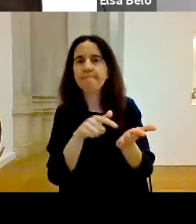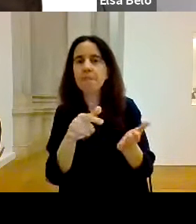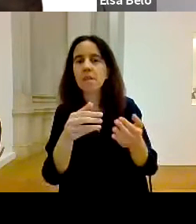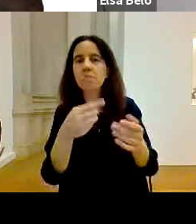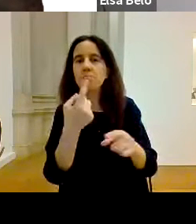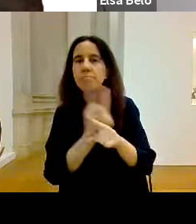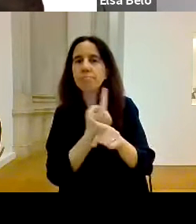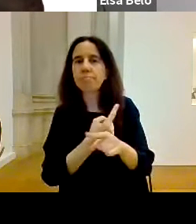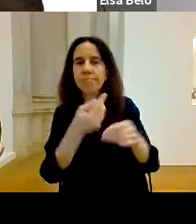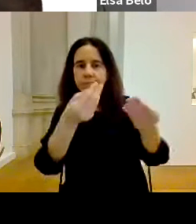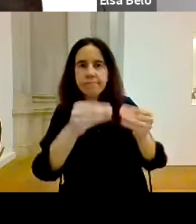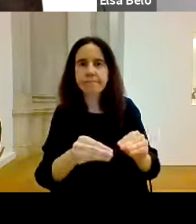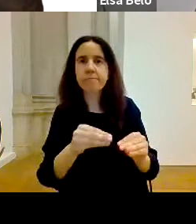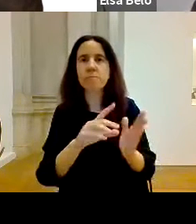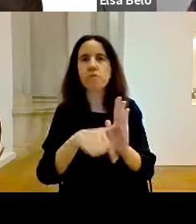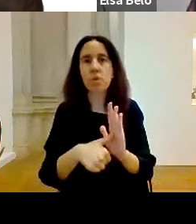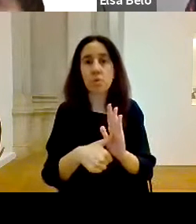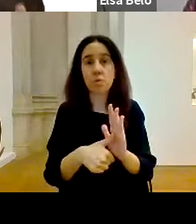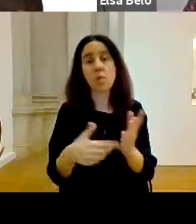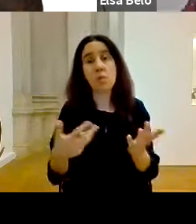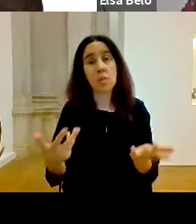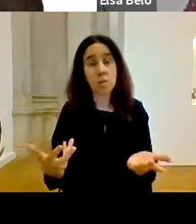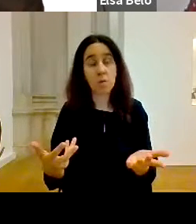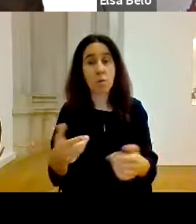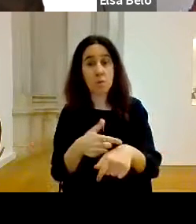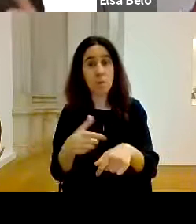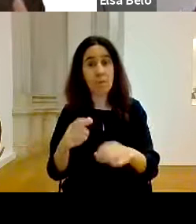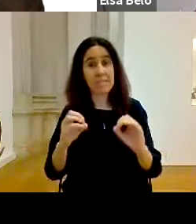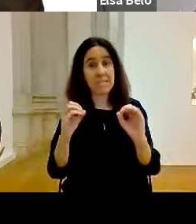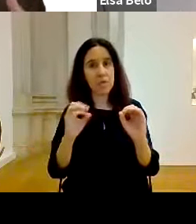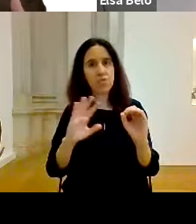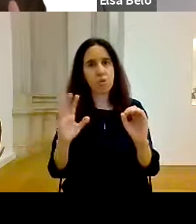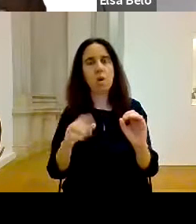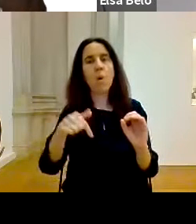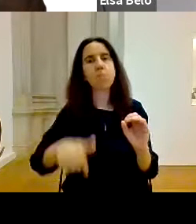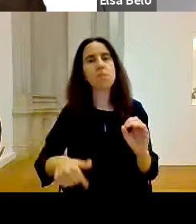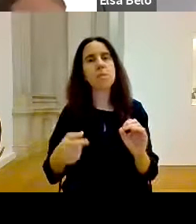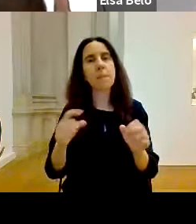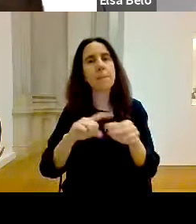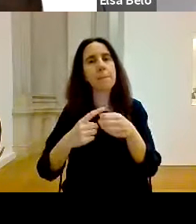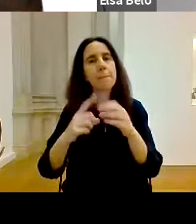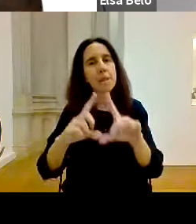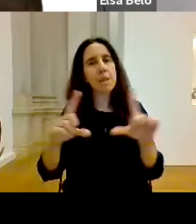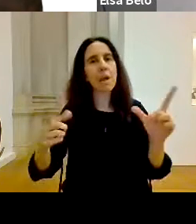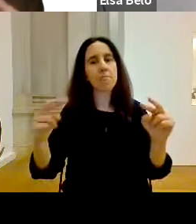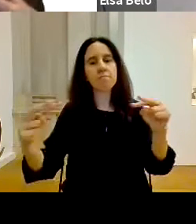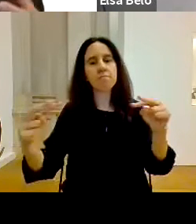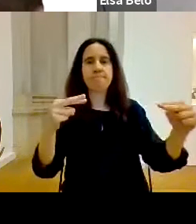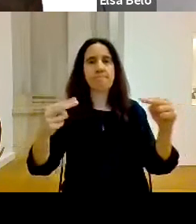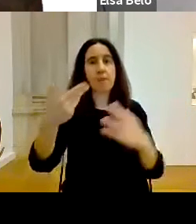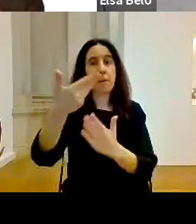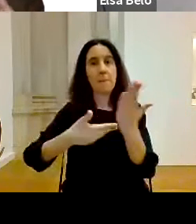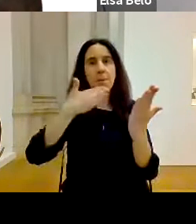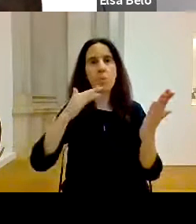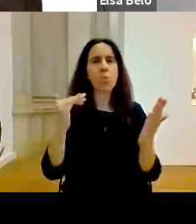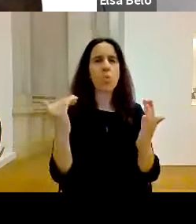esta peça do projeto. E então, desde o momento zero, partir de uma página em branco com todos e todos